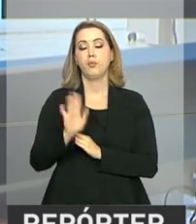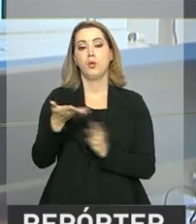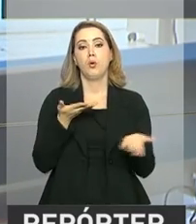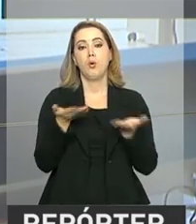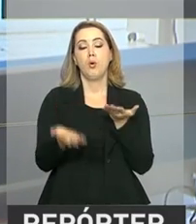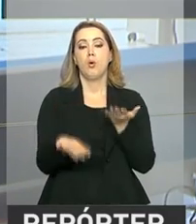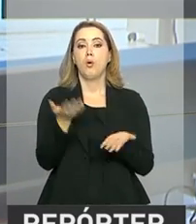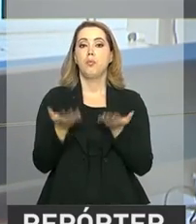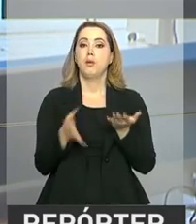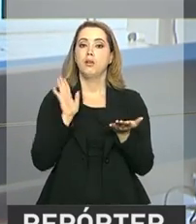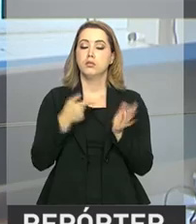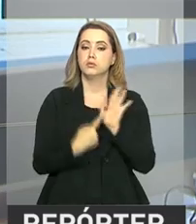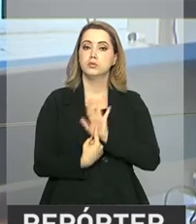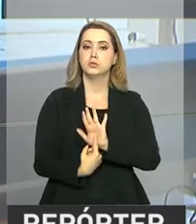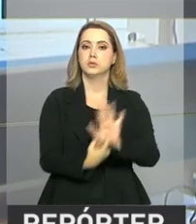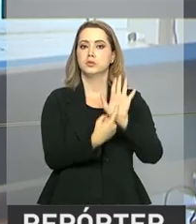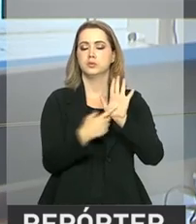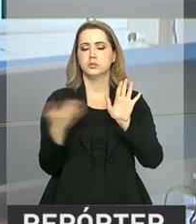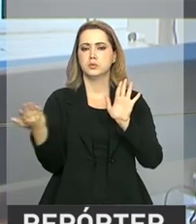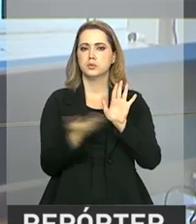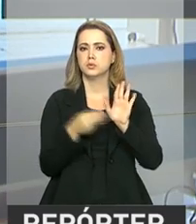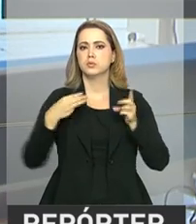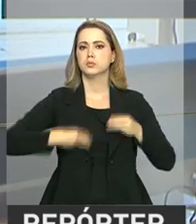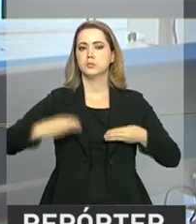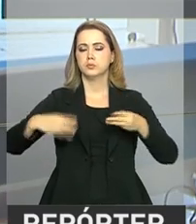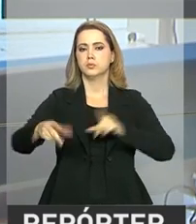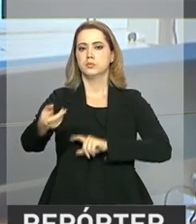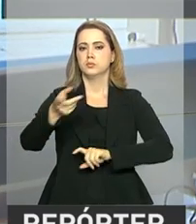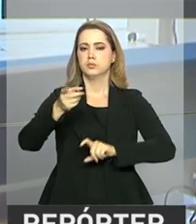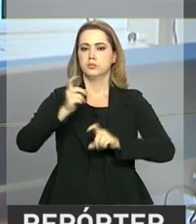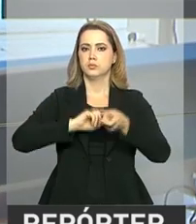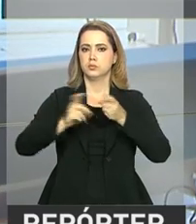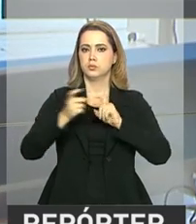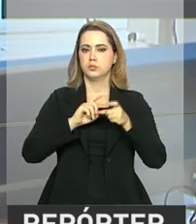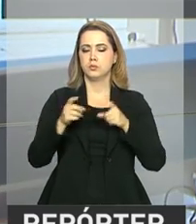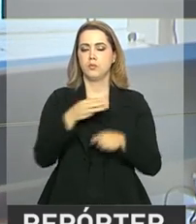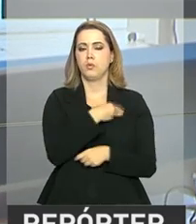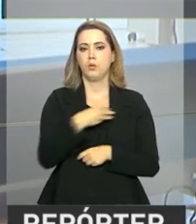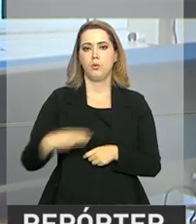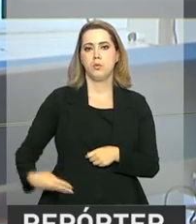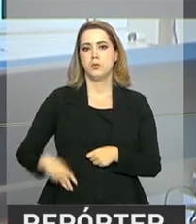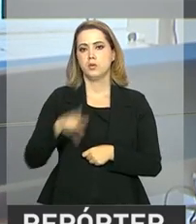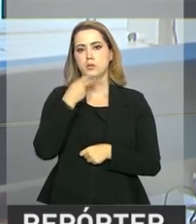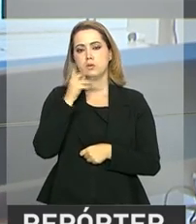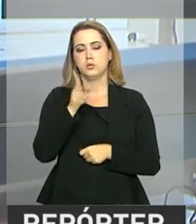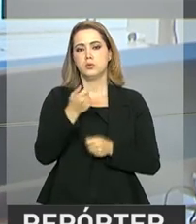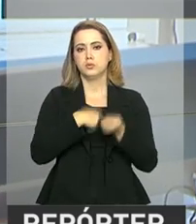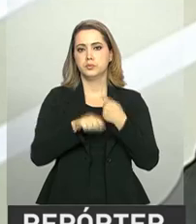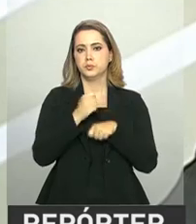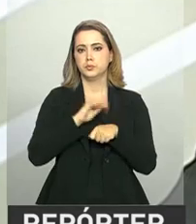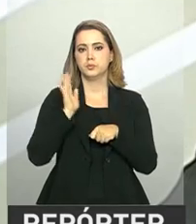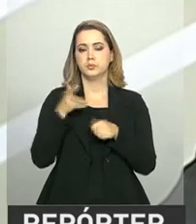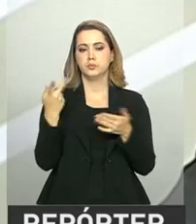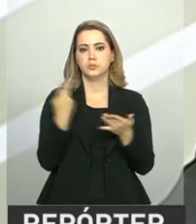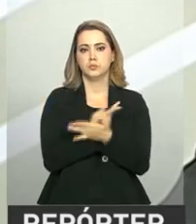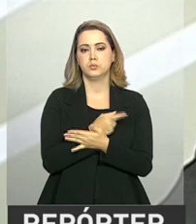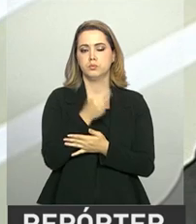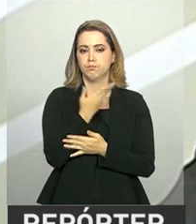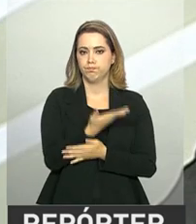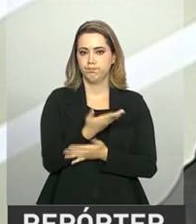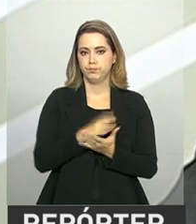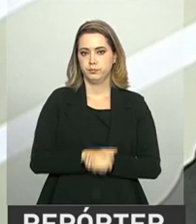do Planejamento. O ministro Diogo Oliveira falou sobre a economia que já está sendo gerada pela medida.